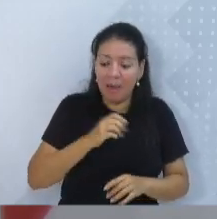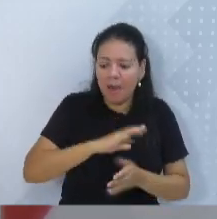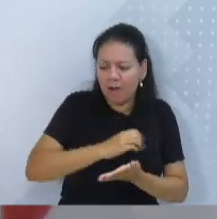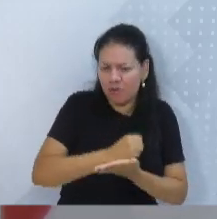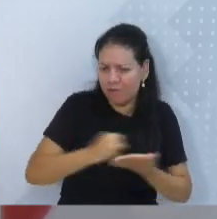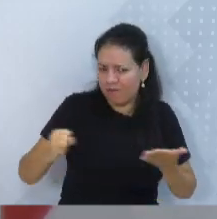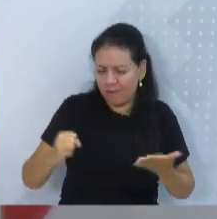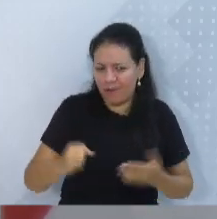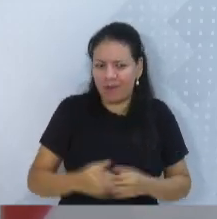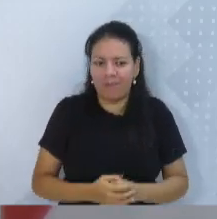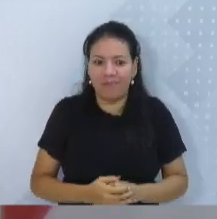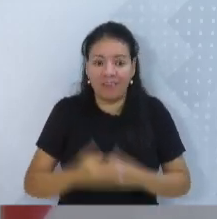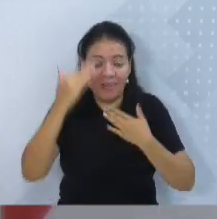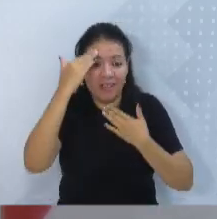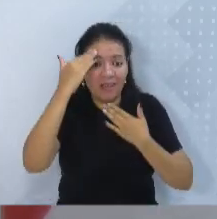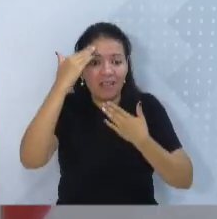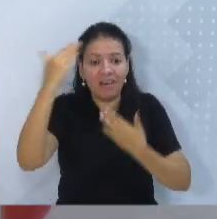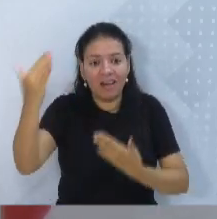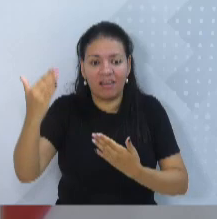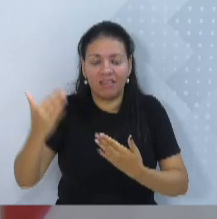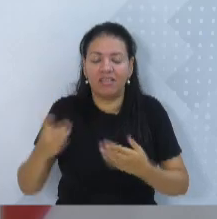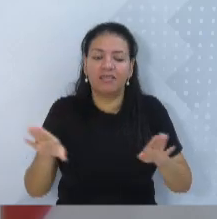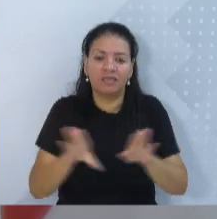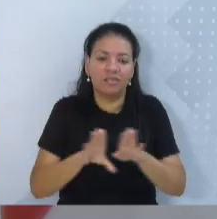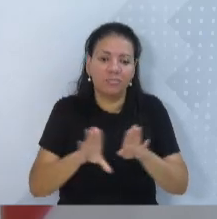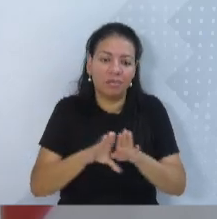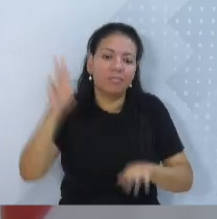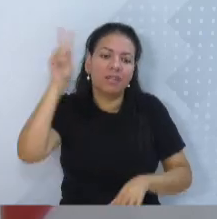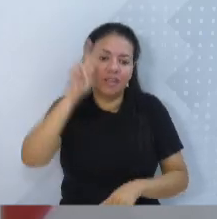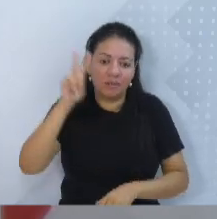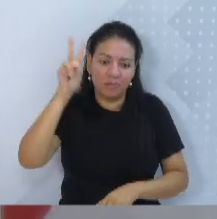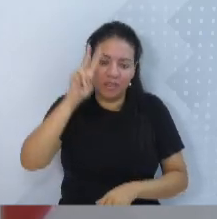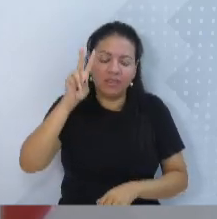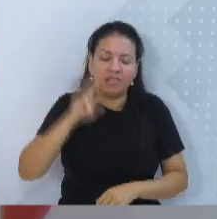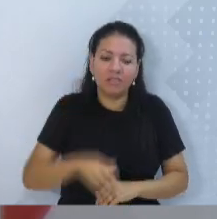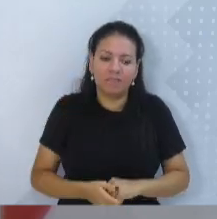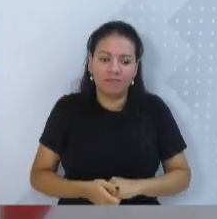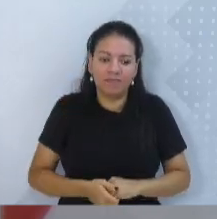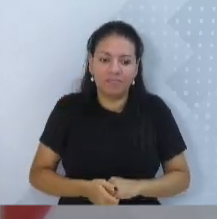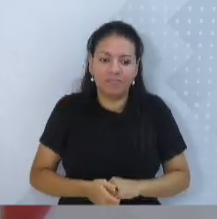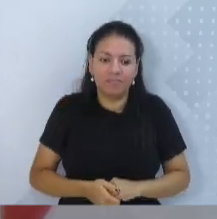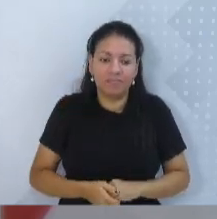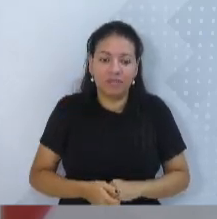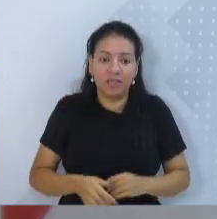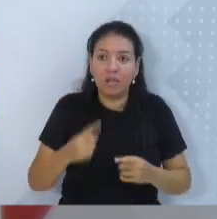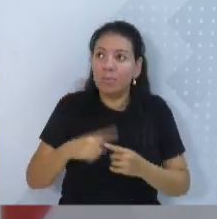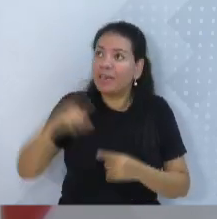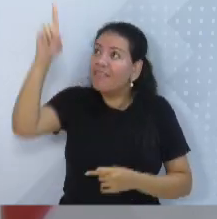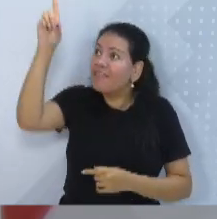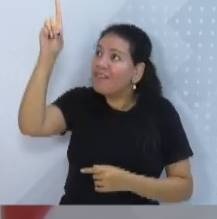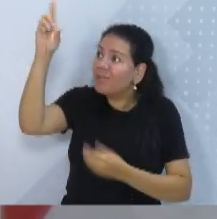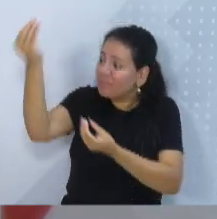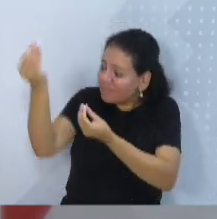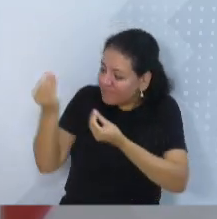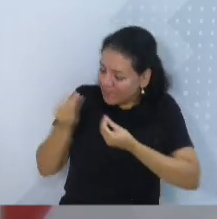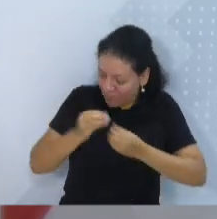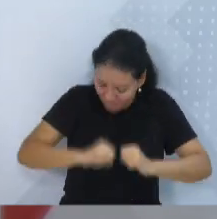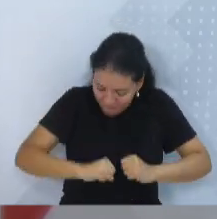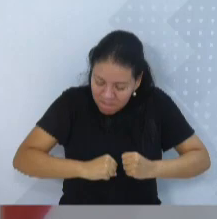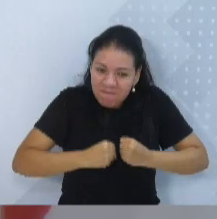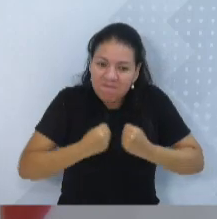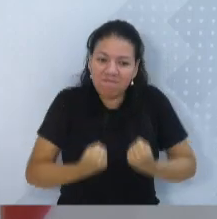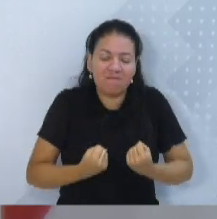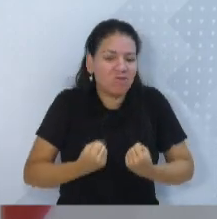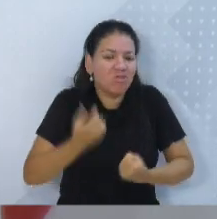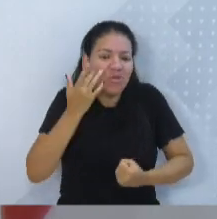fiquei grata também Professor pela lembrança e por Deus me dar essa força que eu não